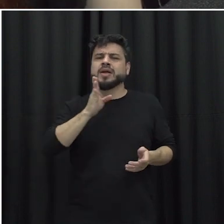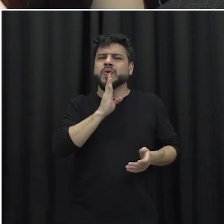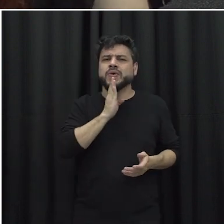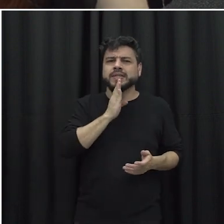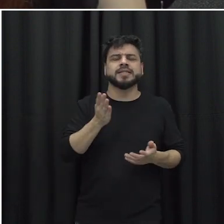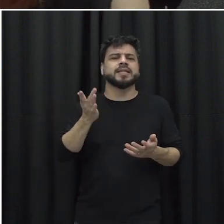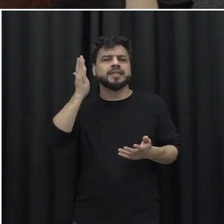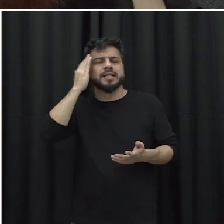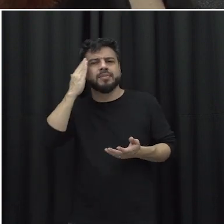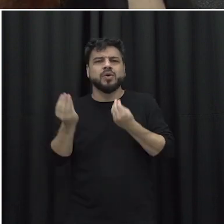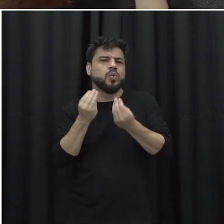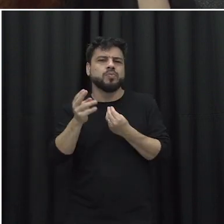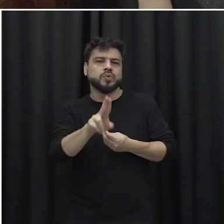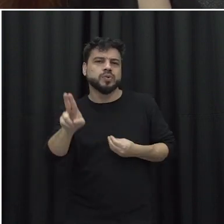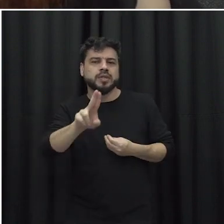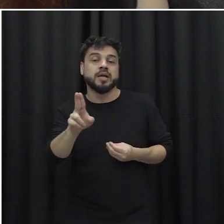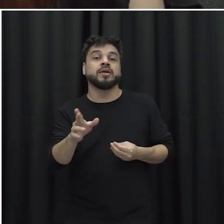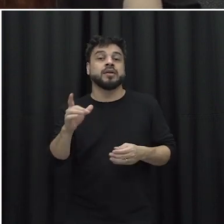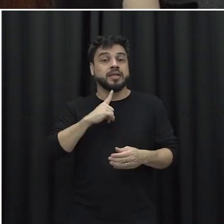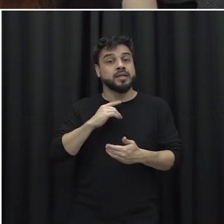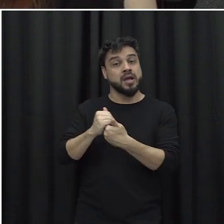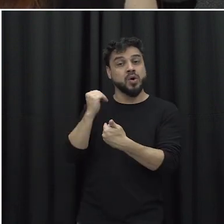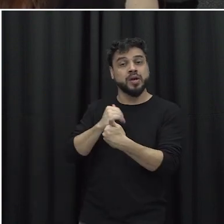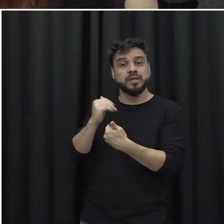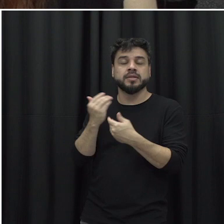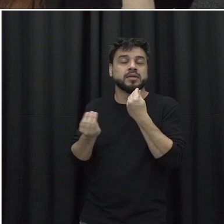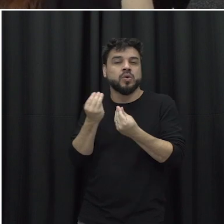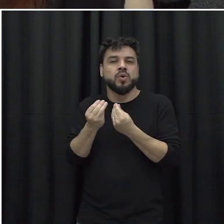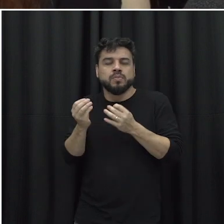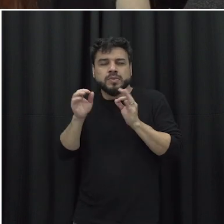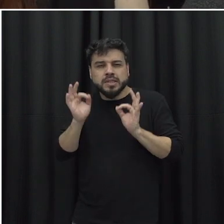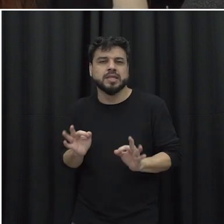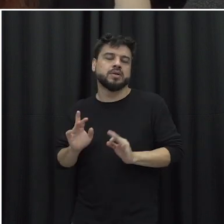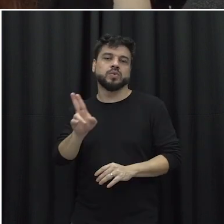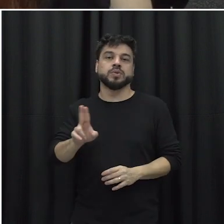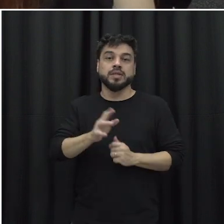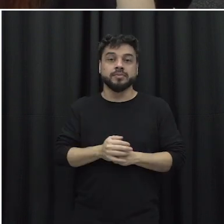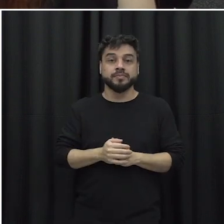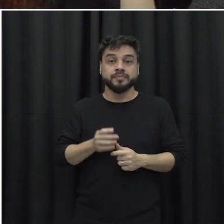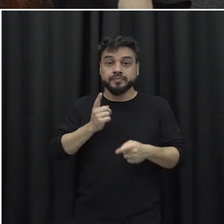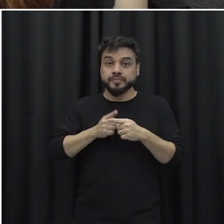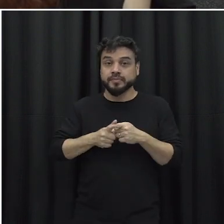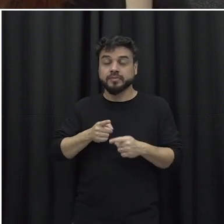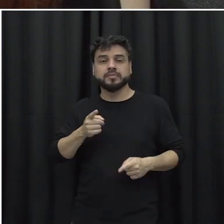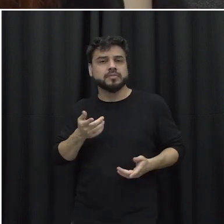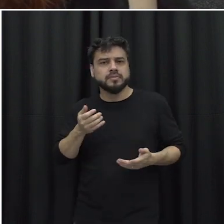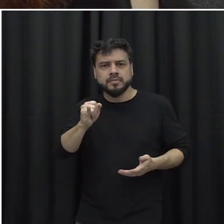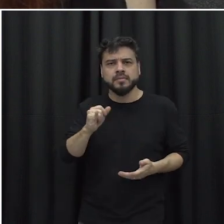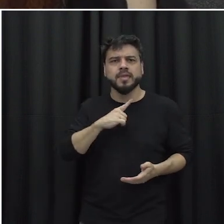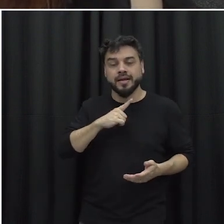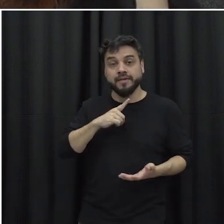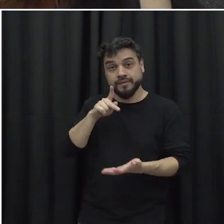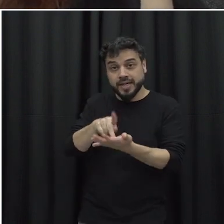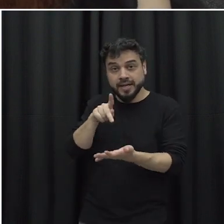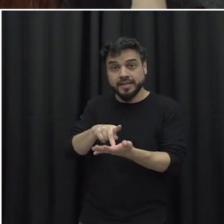uma orientação de como fazer esse uso de forma adequada. Se aquela substância realmente vai trazer um benefício para a